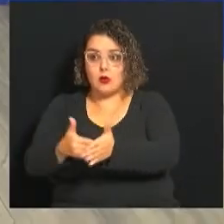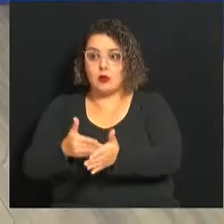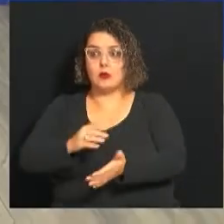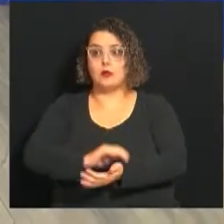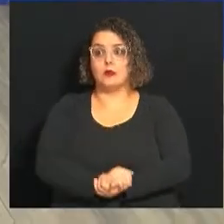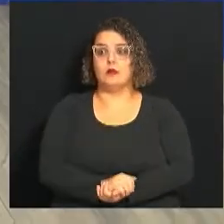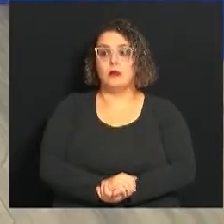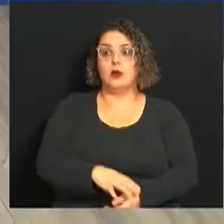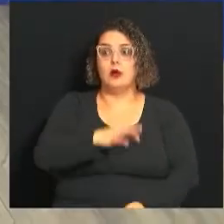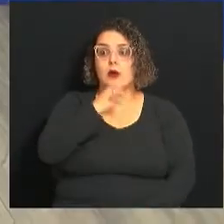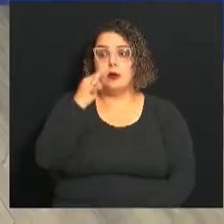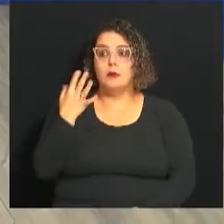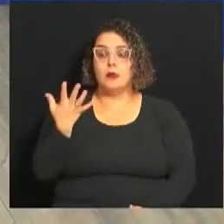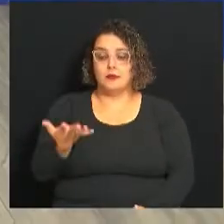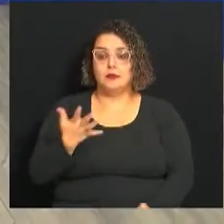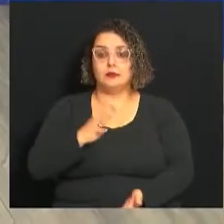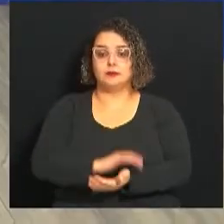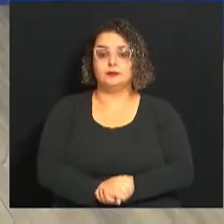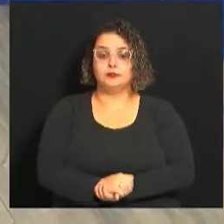Perfeito.